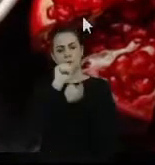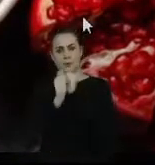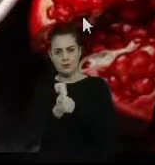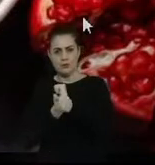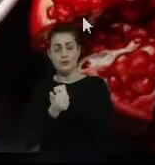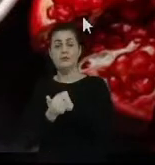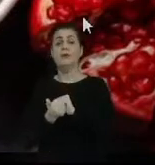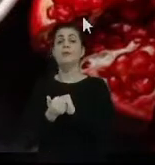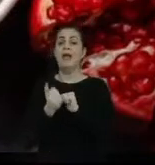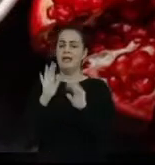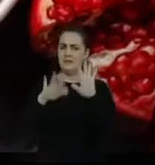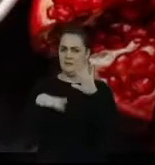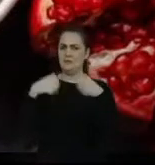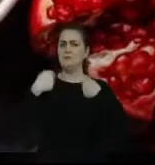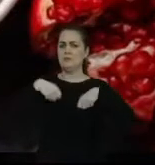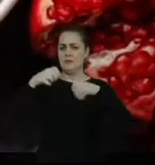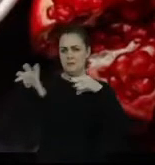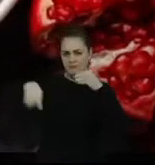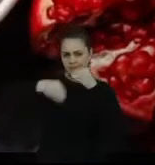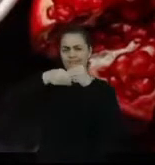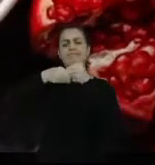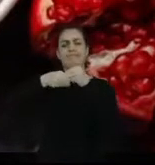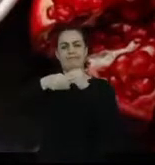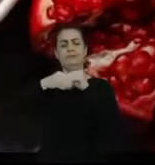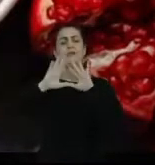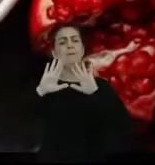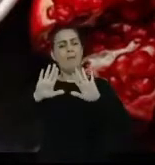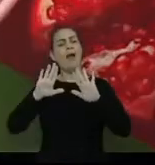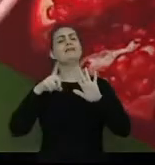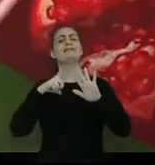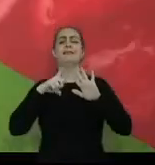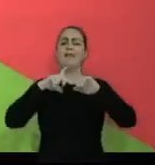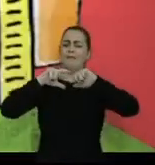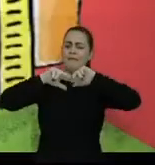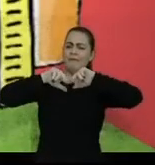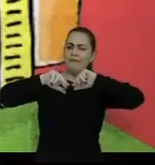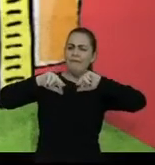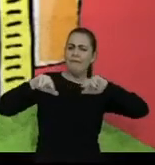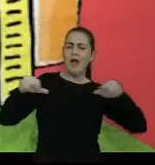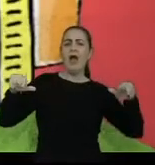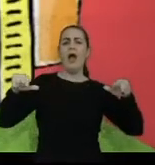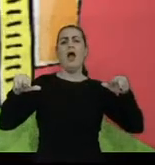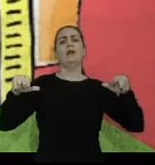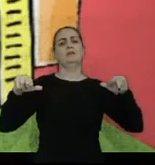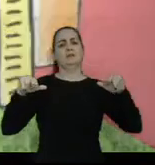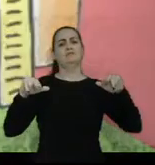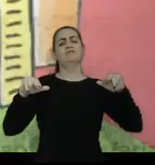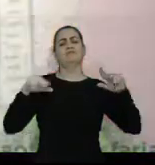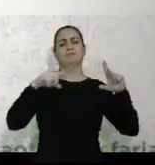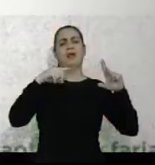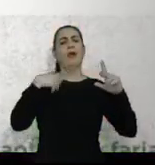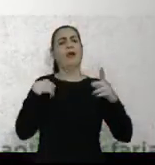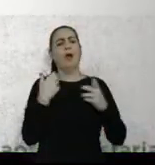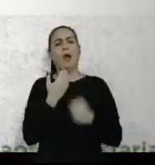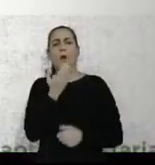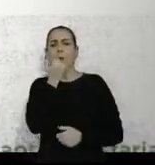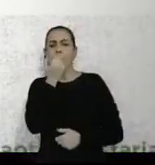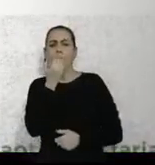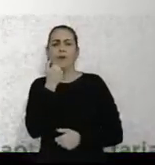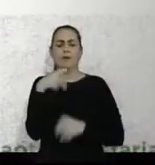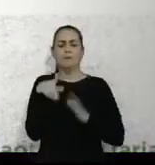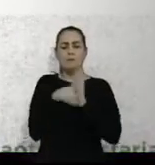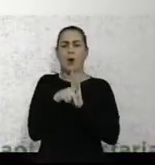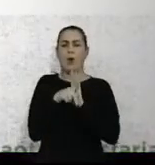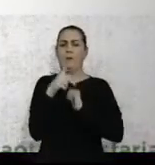trabalhar, né? Tem muito benefício da natureza. Então, vamos aproveitar isso. Ops, deixa eu só voltar